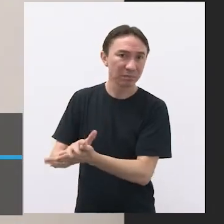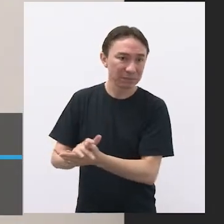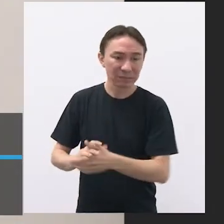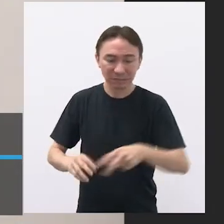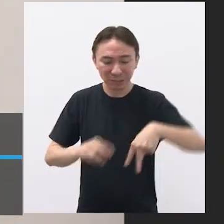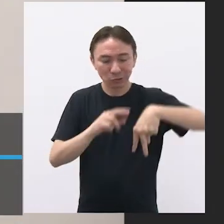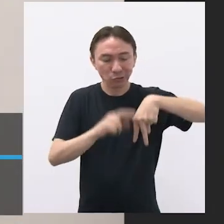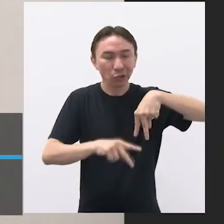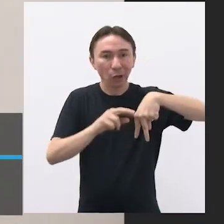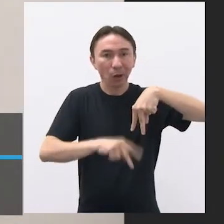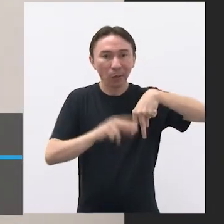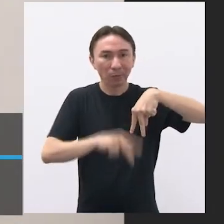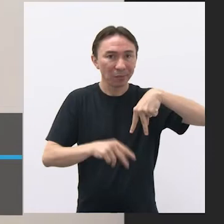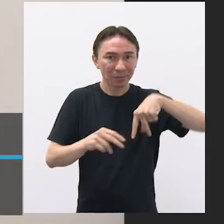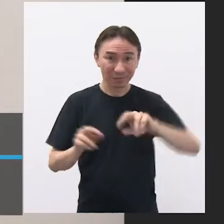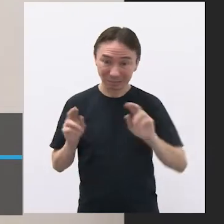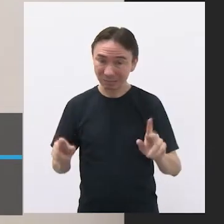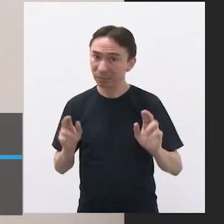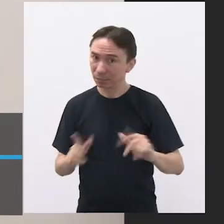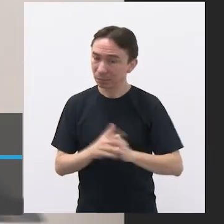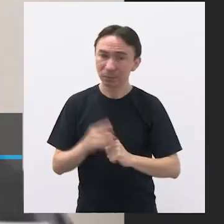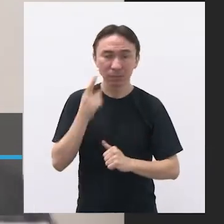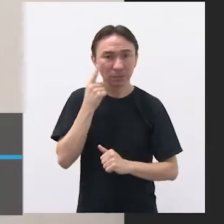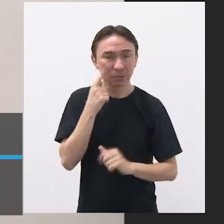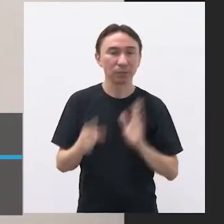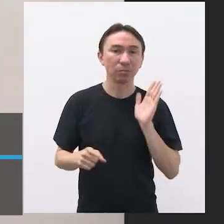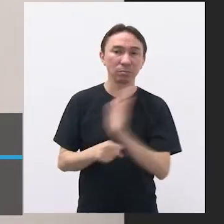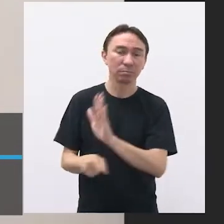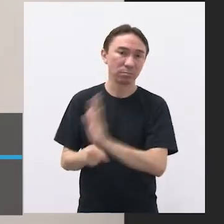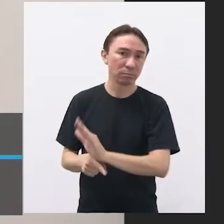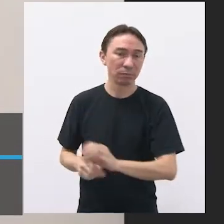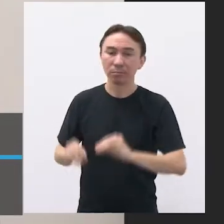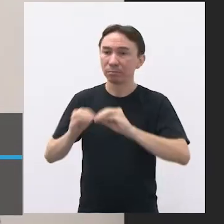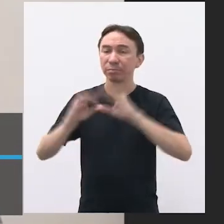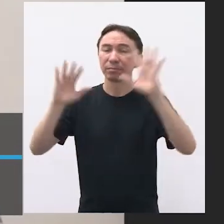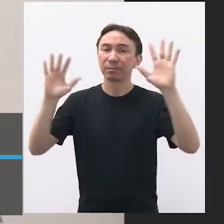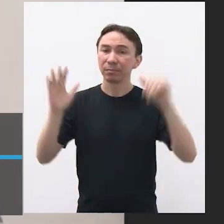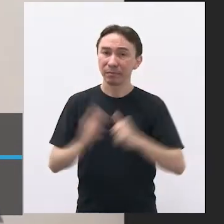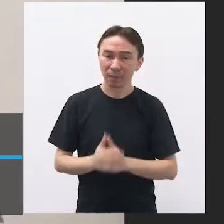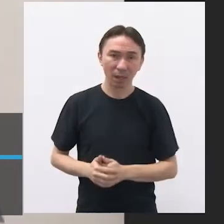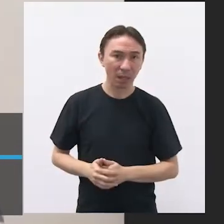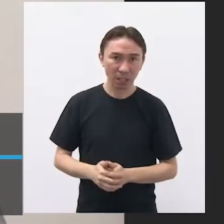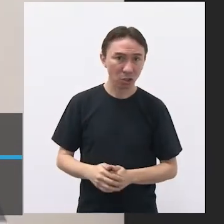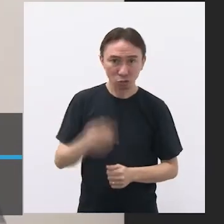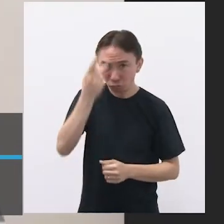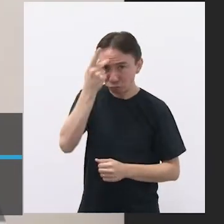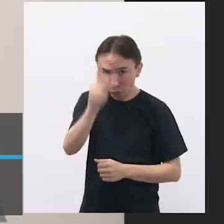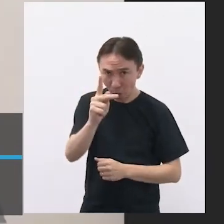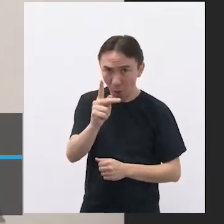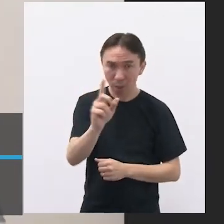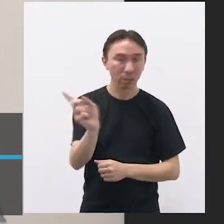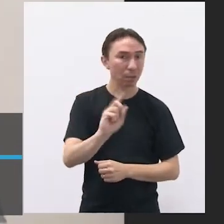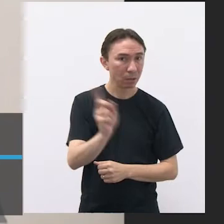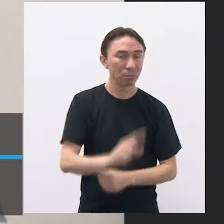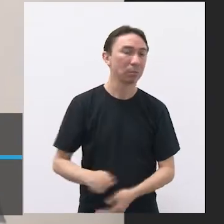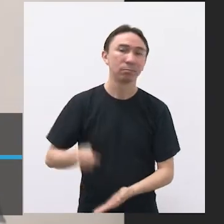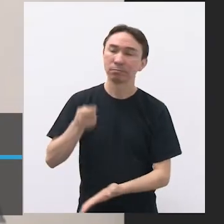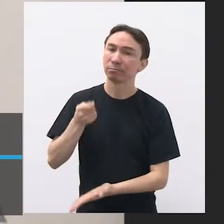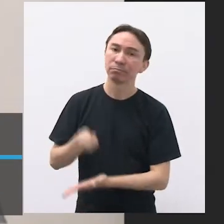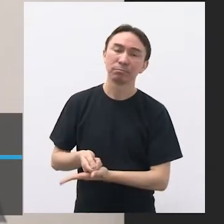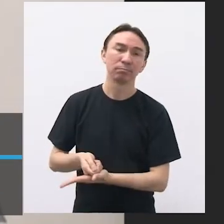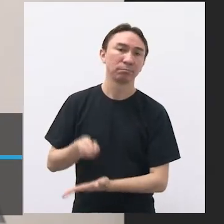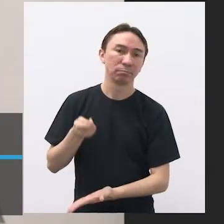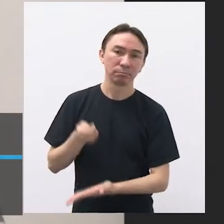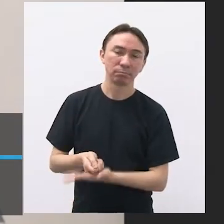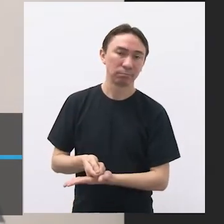Então, muito mais do que uma opção, nós temos uma obrigação. E quanto que isso tem a ver com a